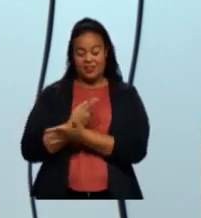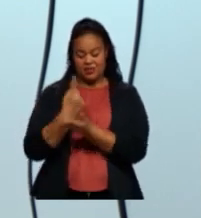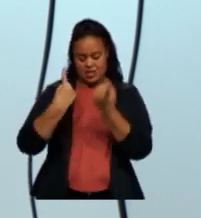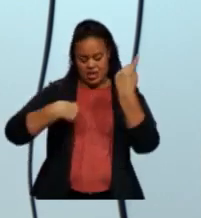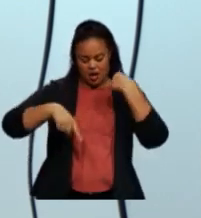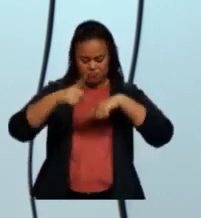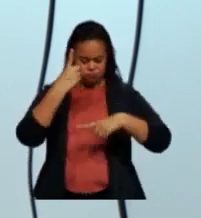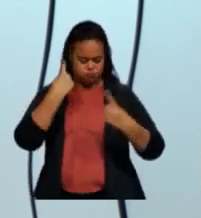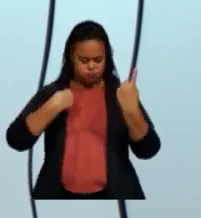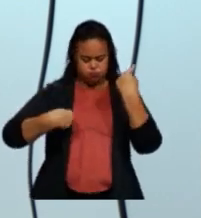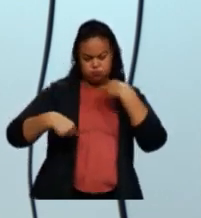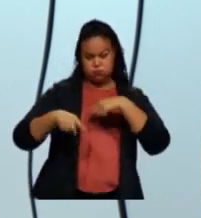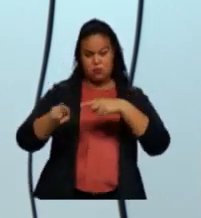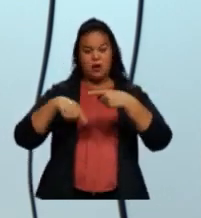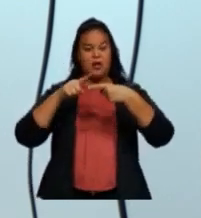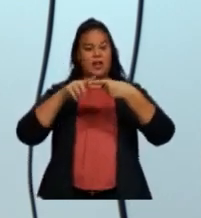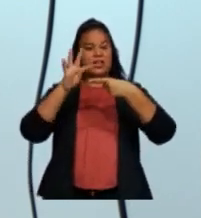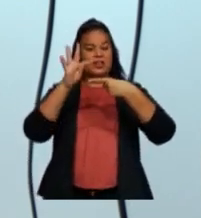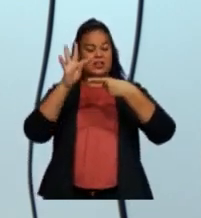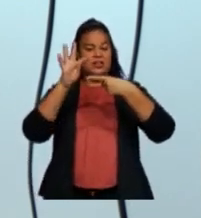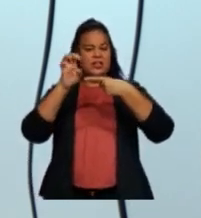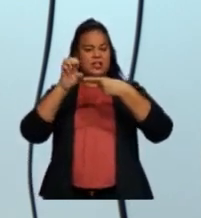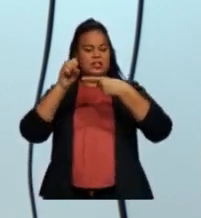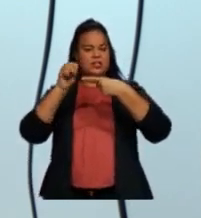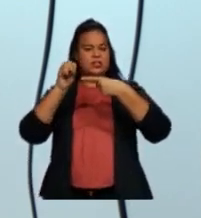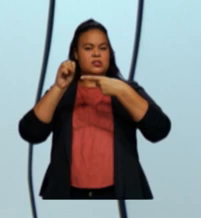hormônios testosterona e estrogênio.